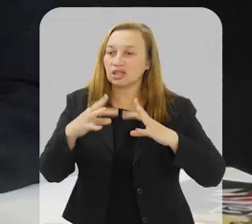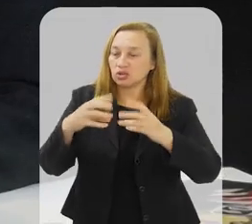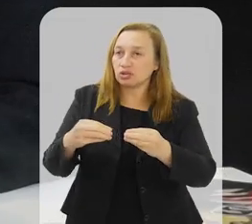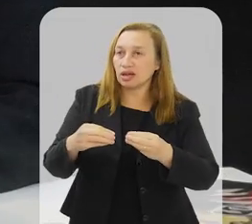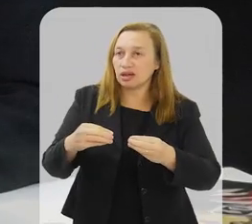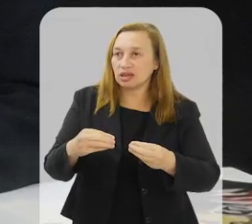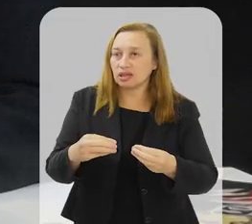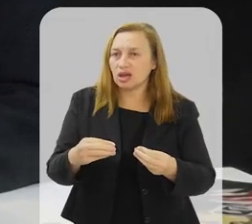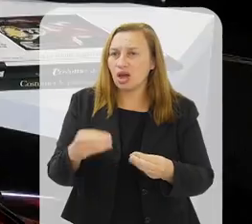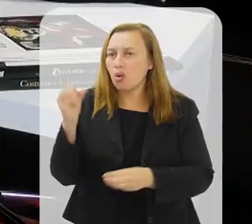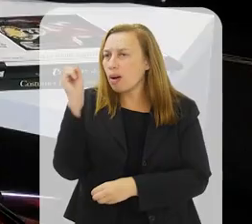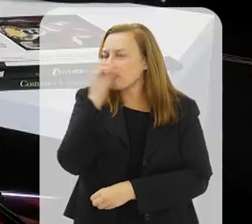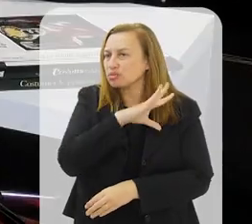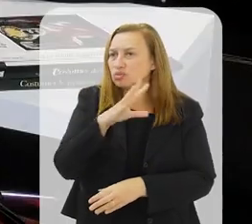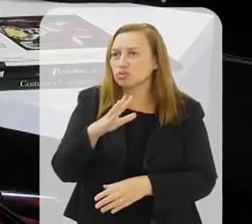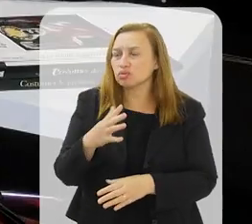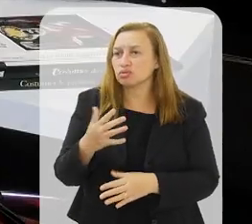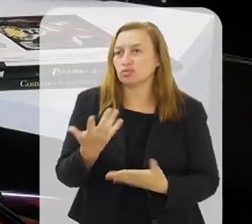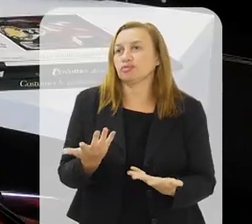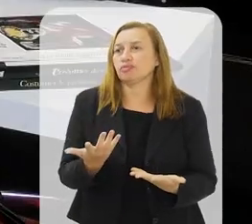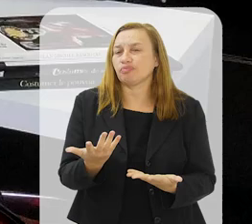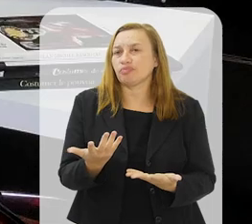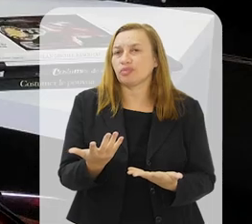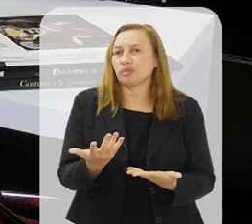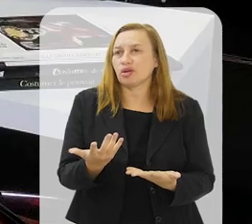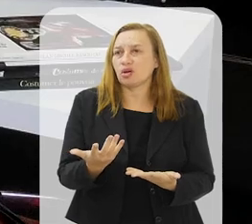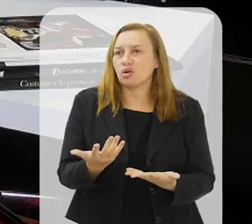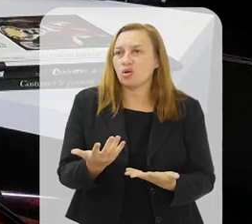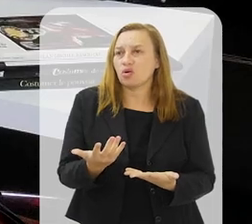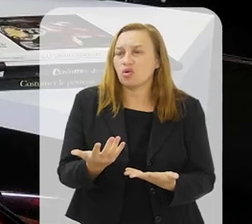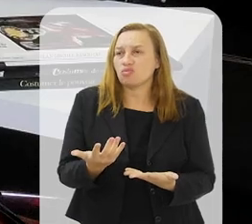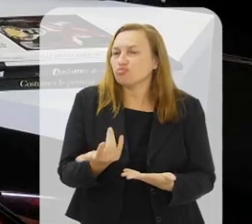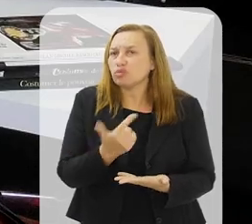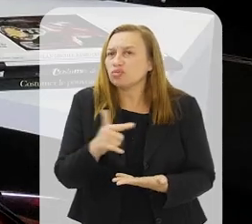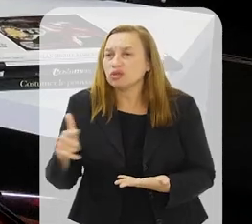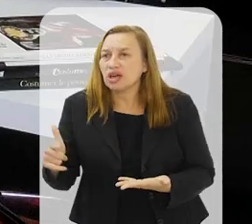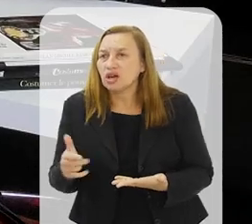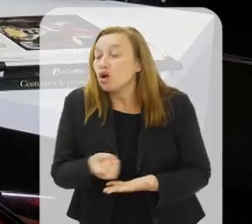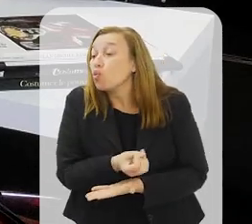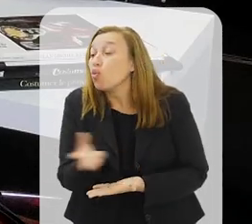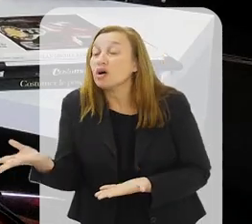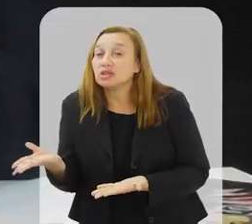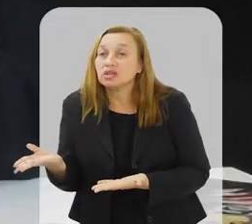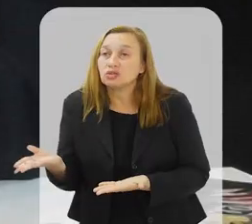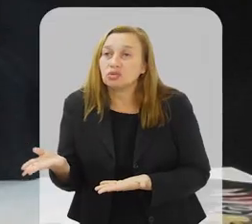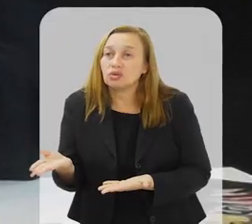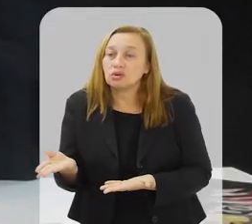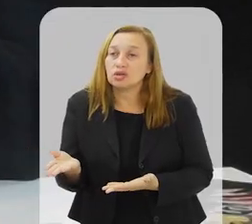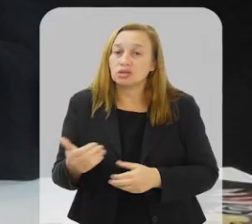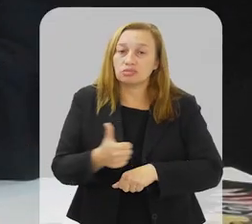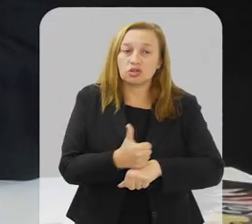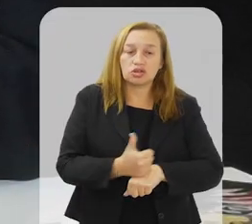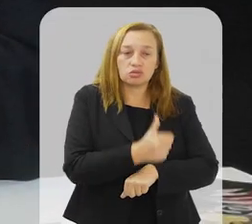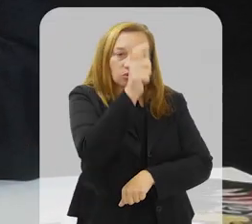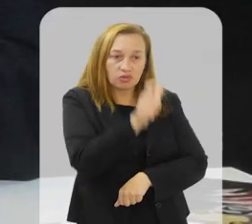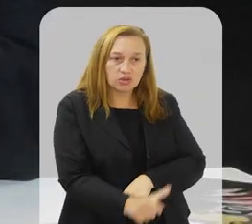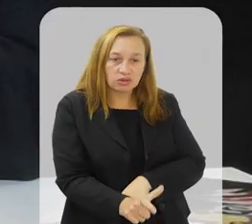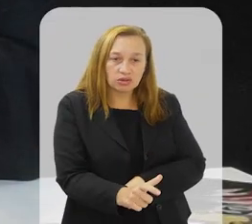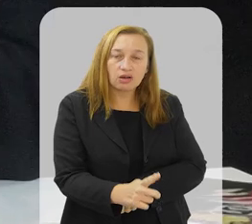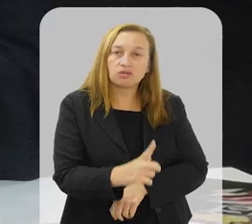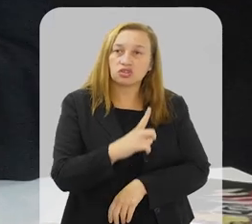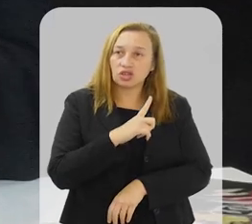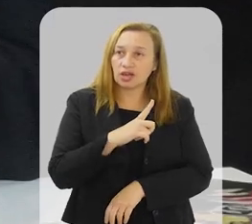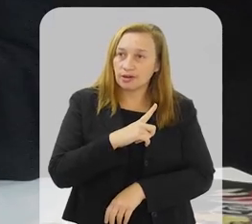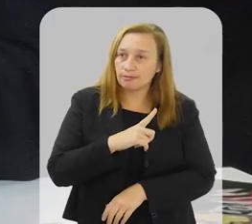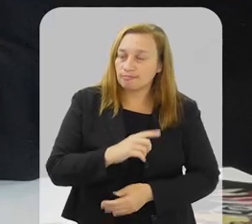absurdo né o Brasil não o rio especificamente não tem essa coisa Olha quantas coisas esse profissional